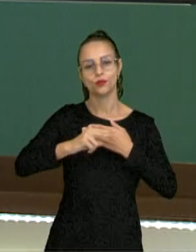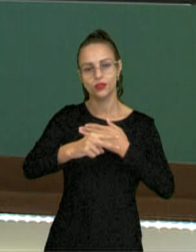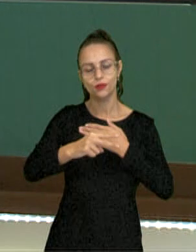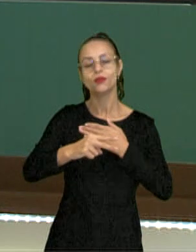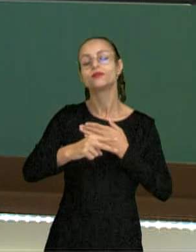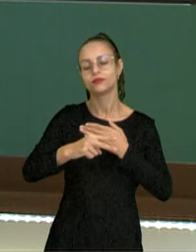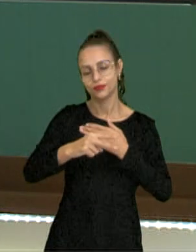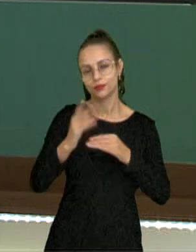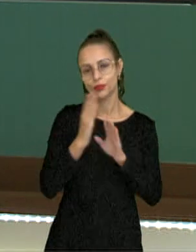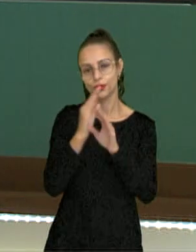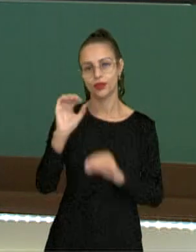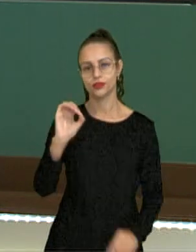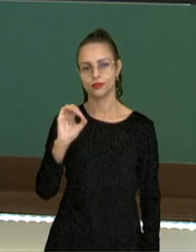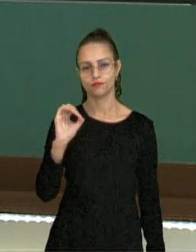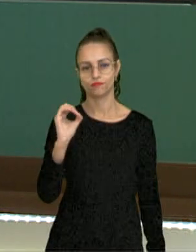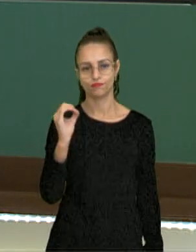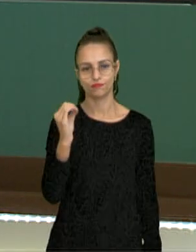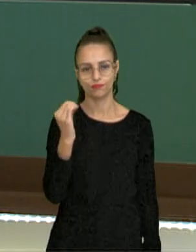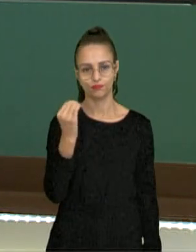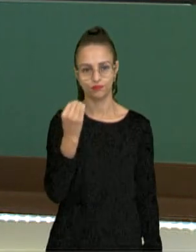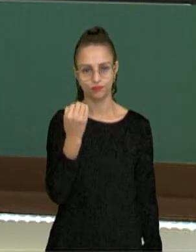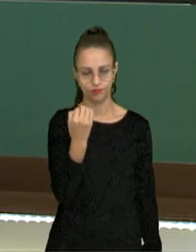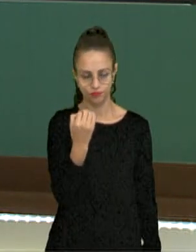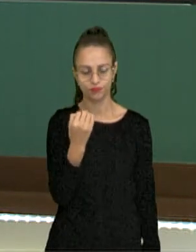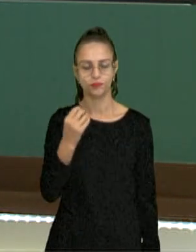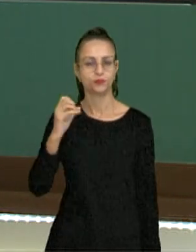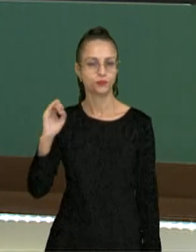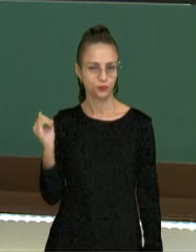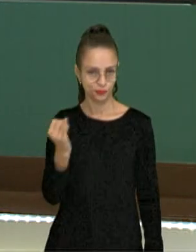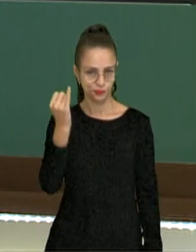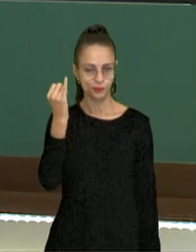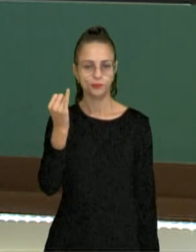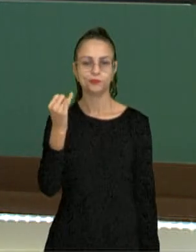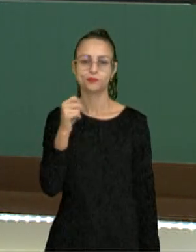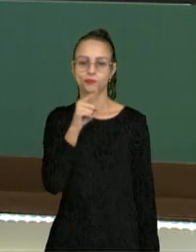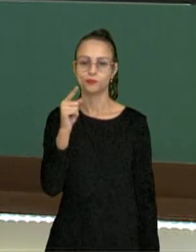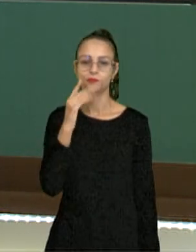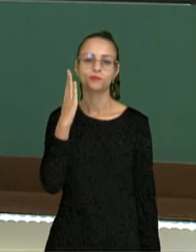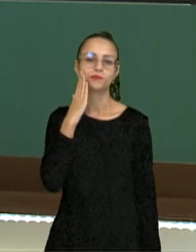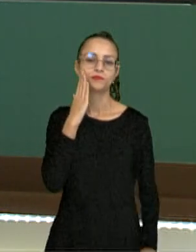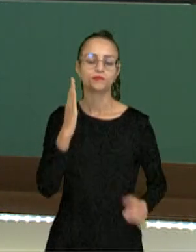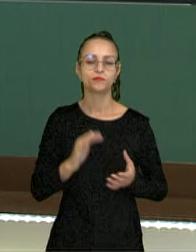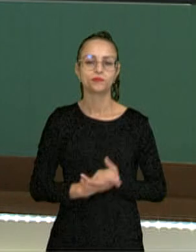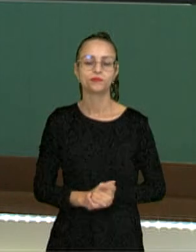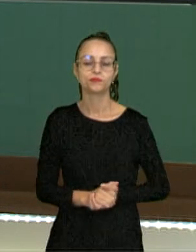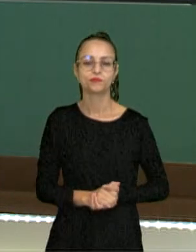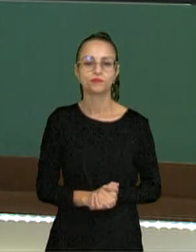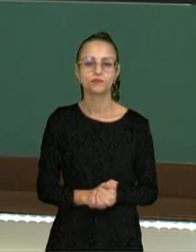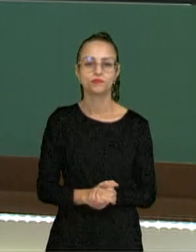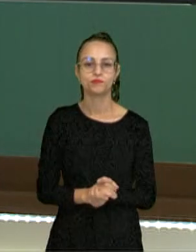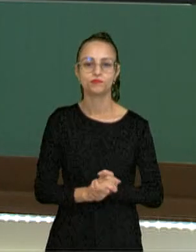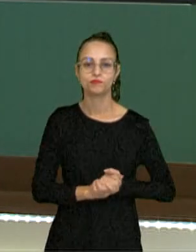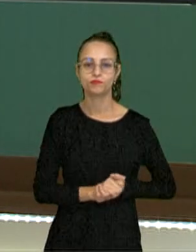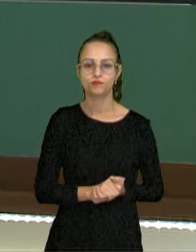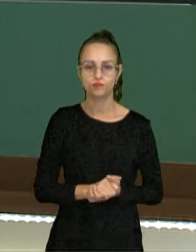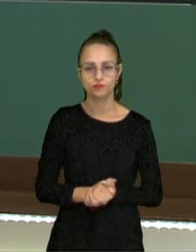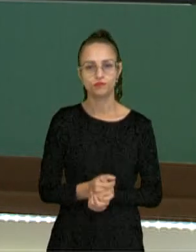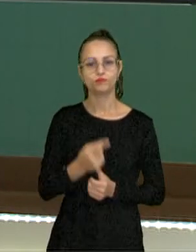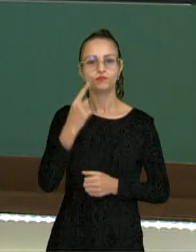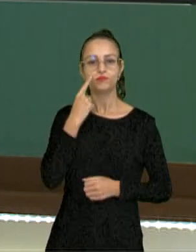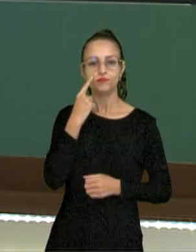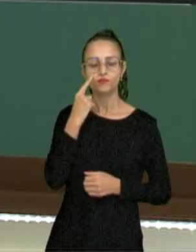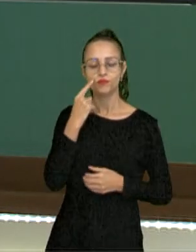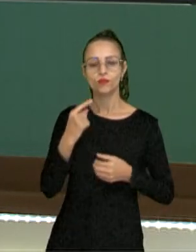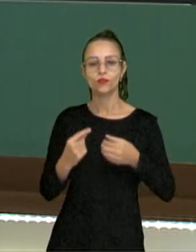de rotação também, certo? Então, duas questões bem importantes de a gente pensar. O meridiano de Greenwich é